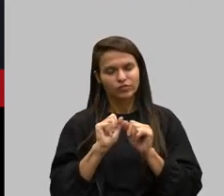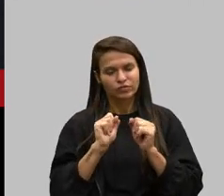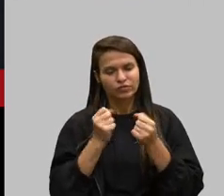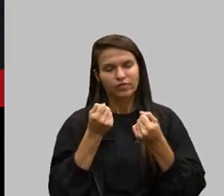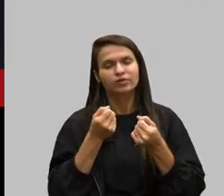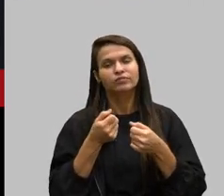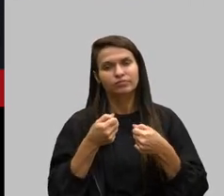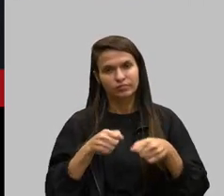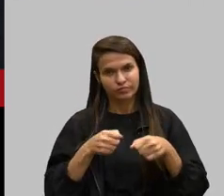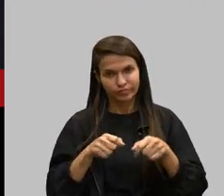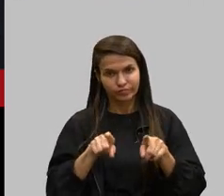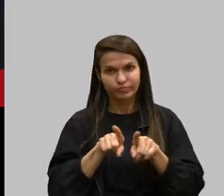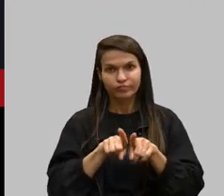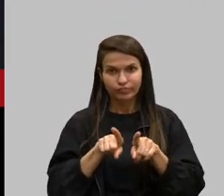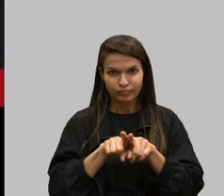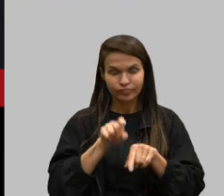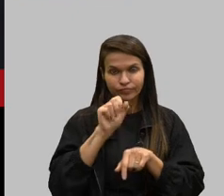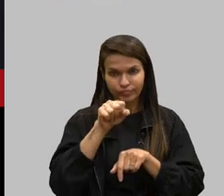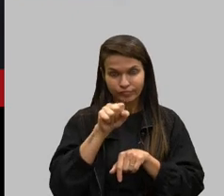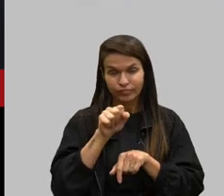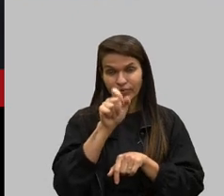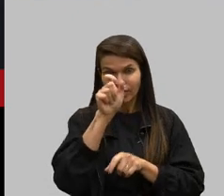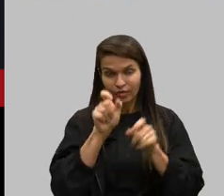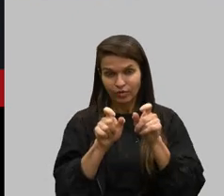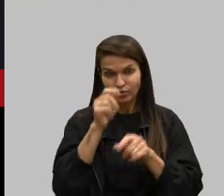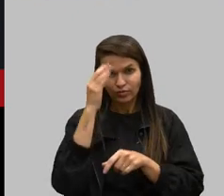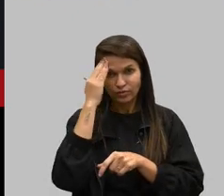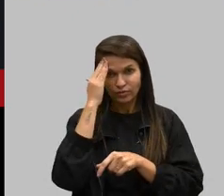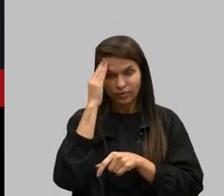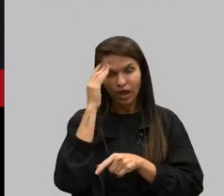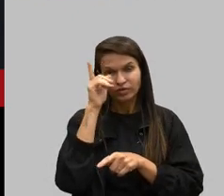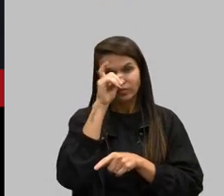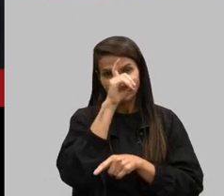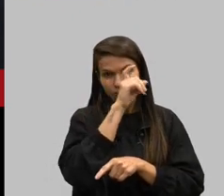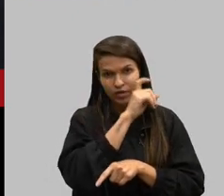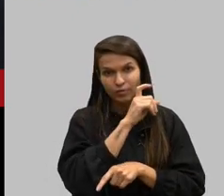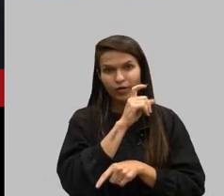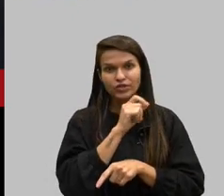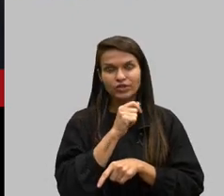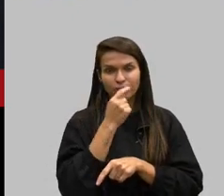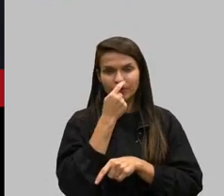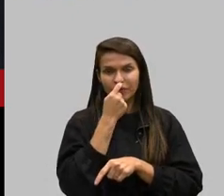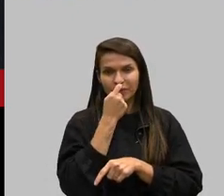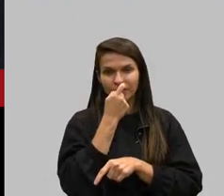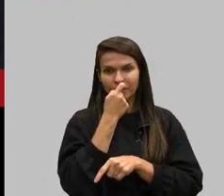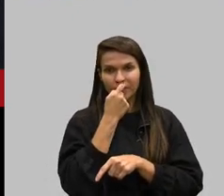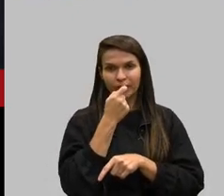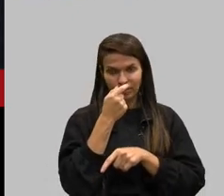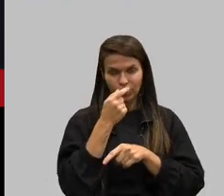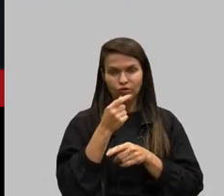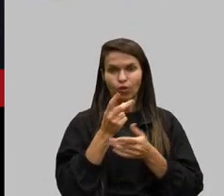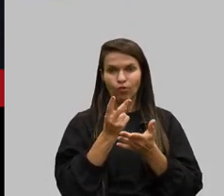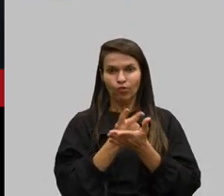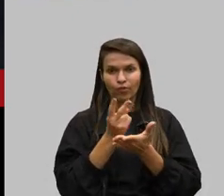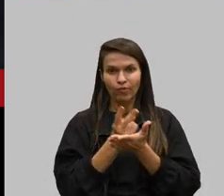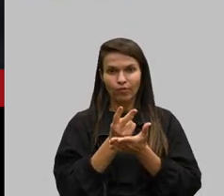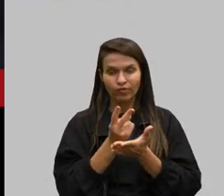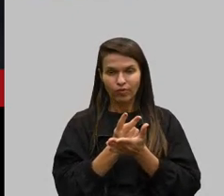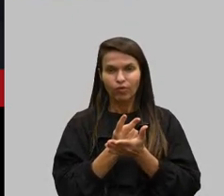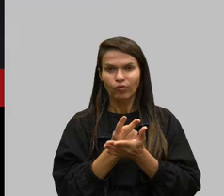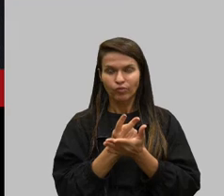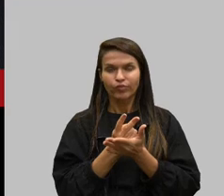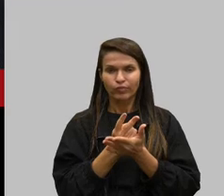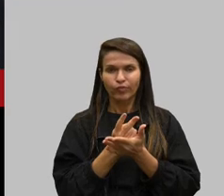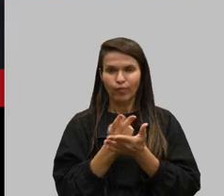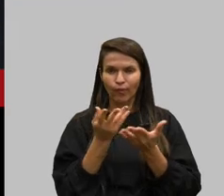necessários para que as pessoas entendam né as dificuldades que existe para que o o ipseng mantenha um nível de qualidade